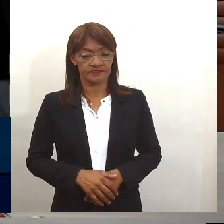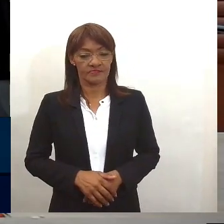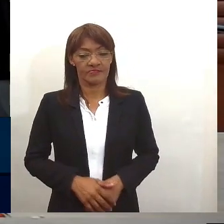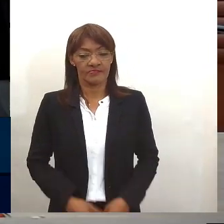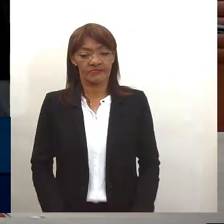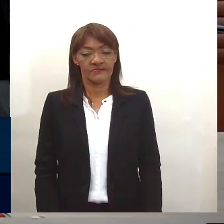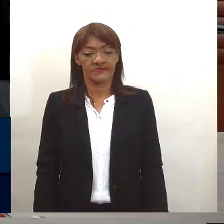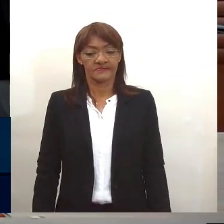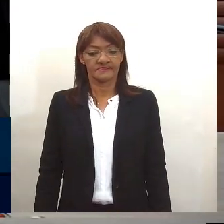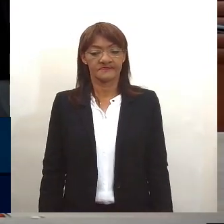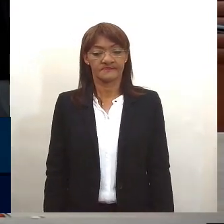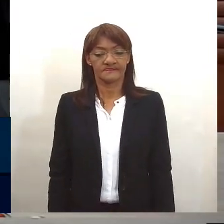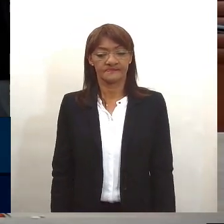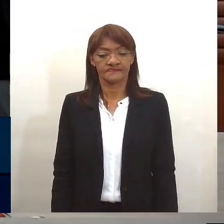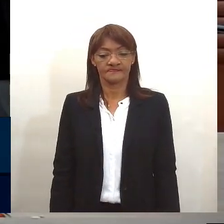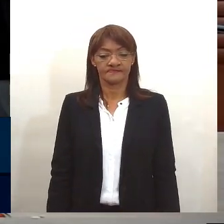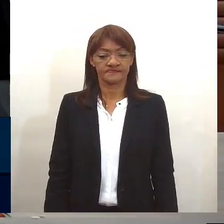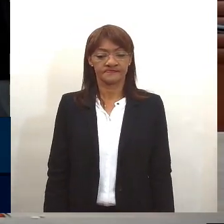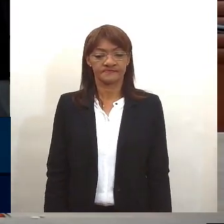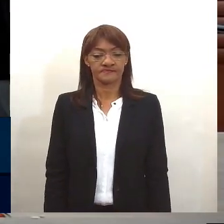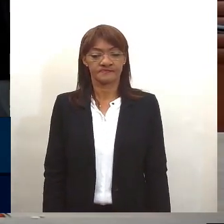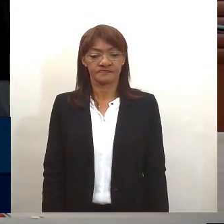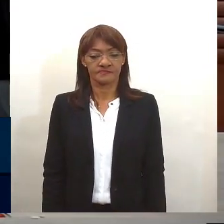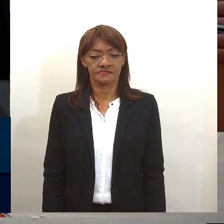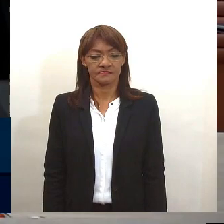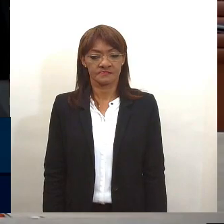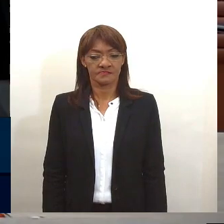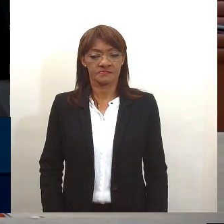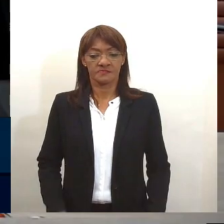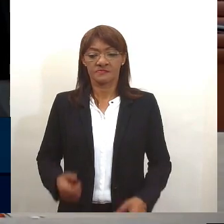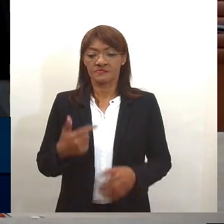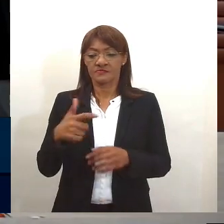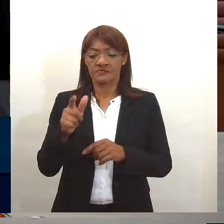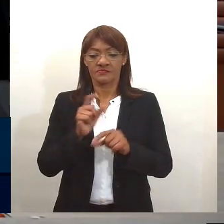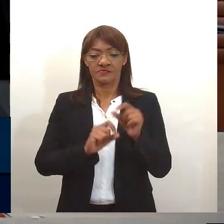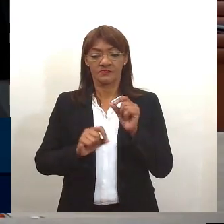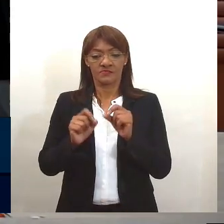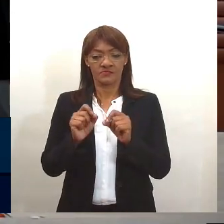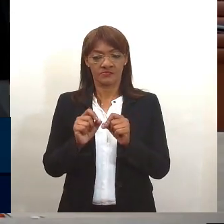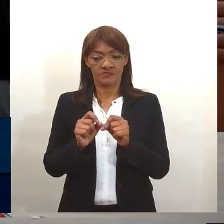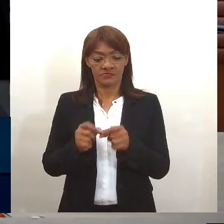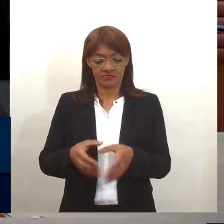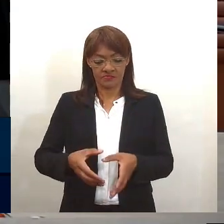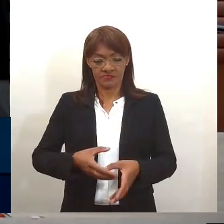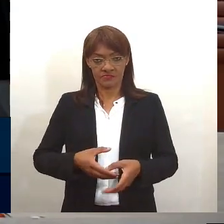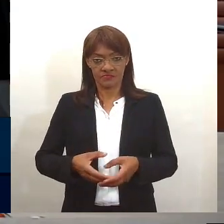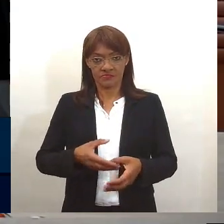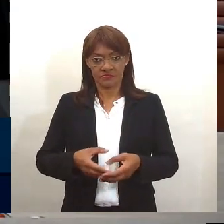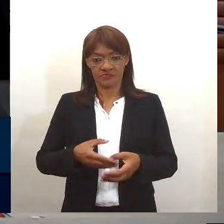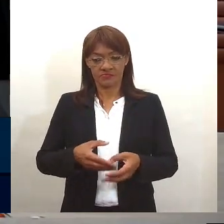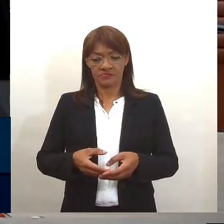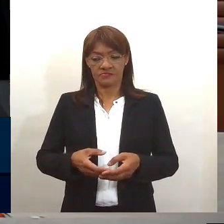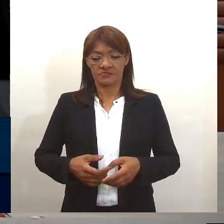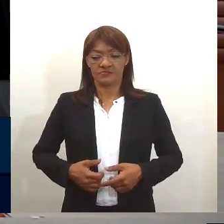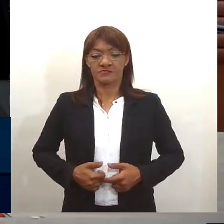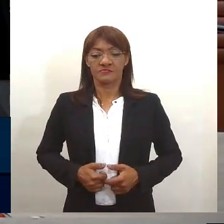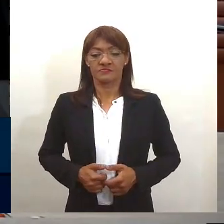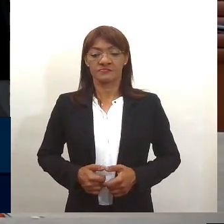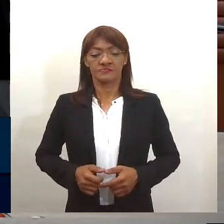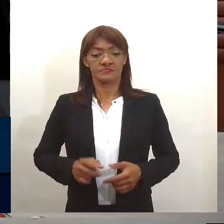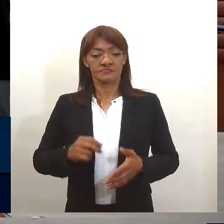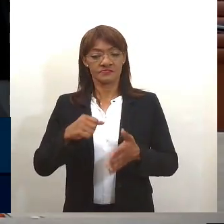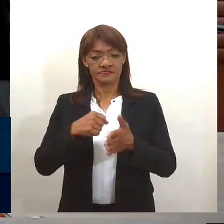a realização de concurso público. A gente é uma reivindicação, né, que vem de